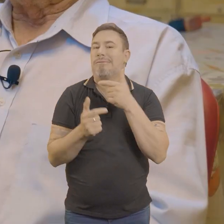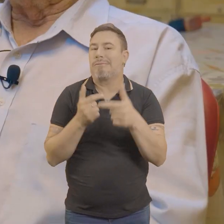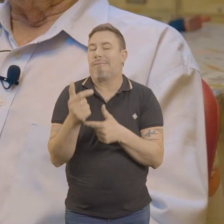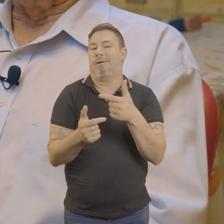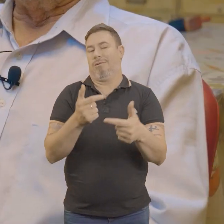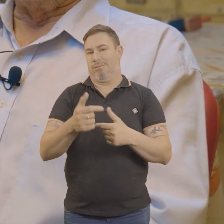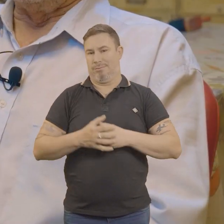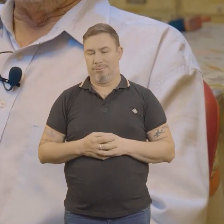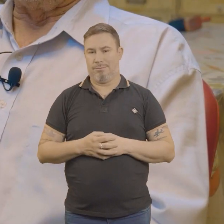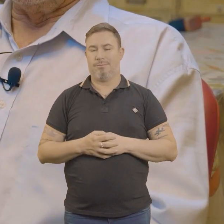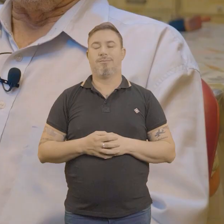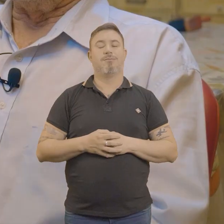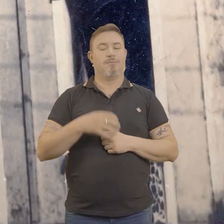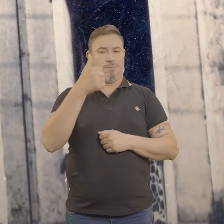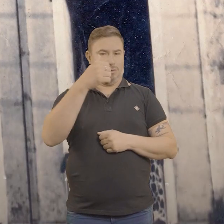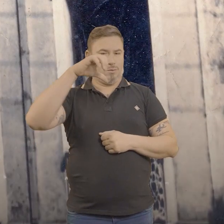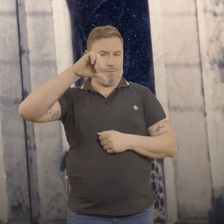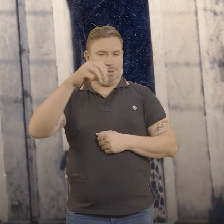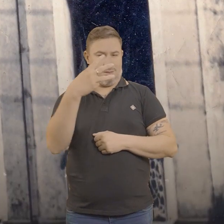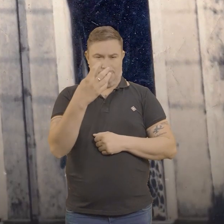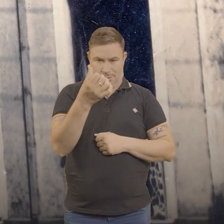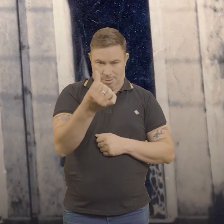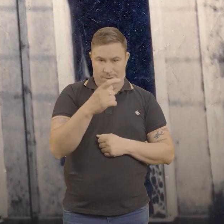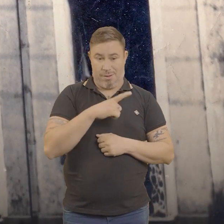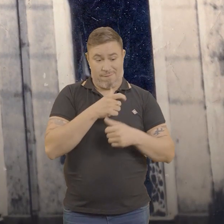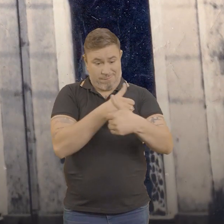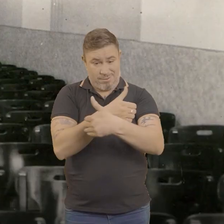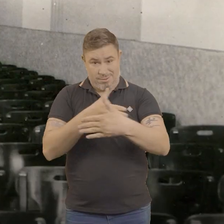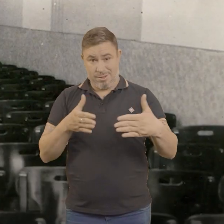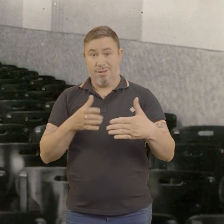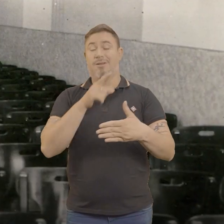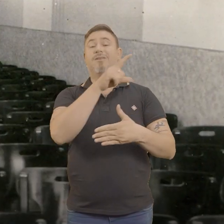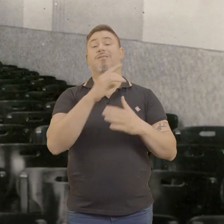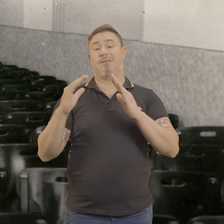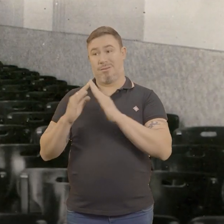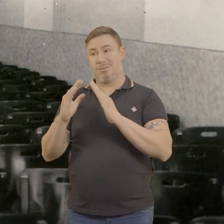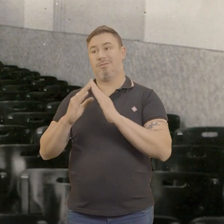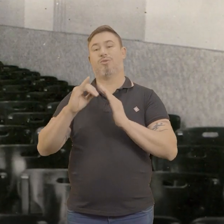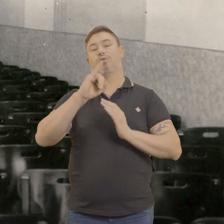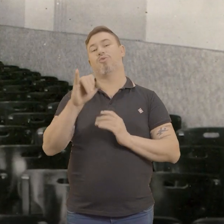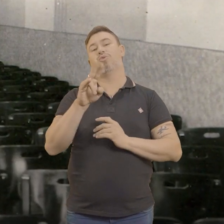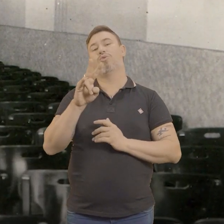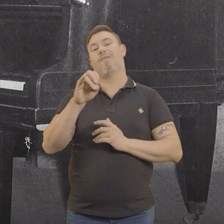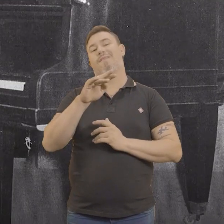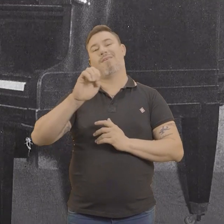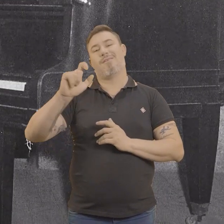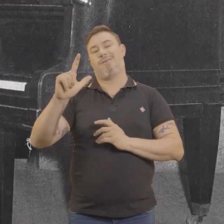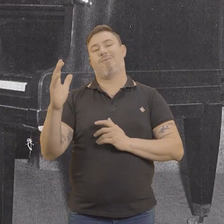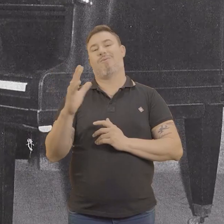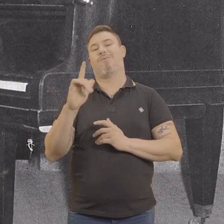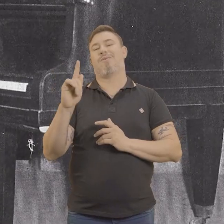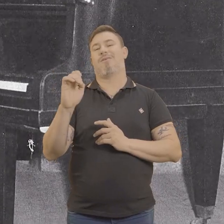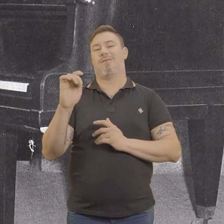A partir de 1936 tivemos a sala da casa de Juvenal Galeno, também levava muita